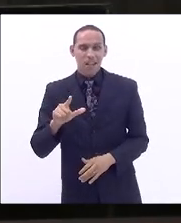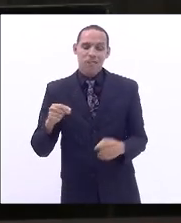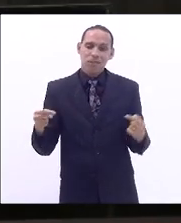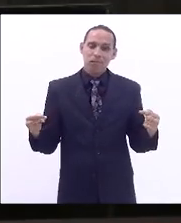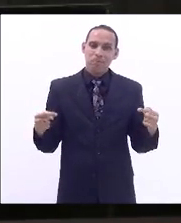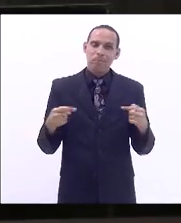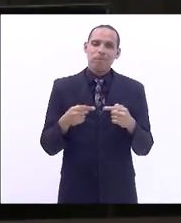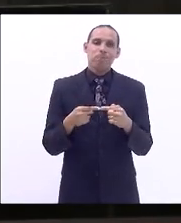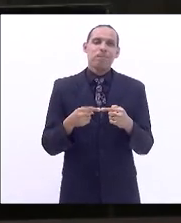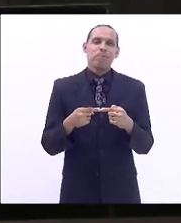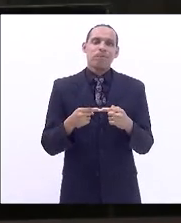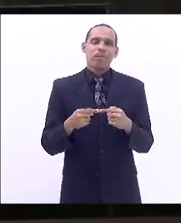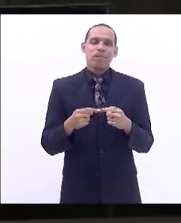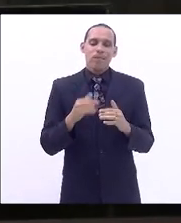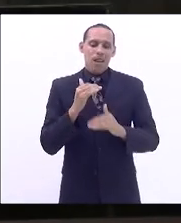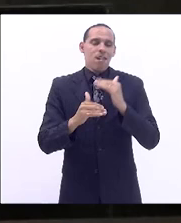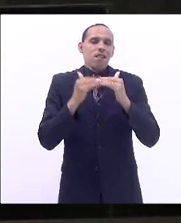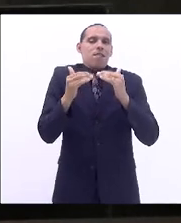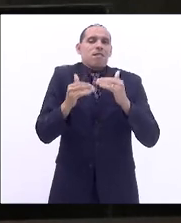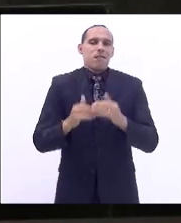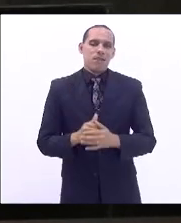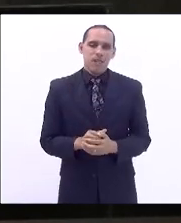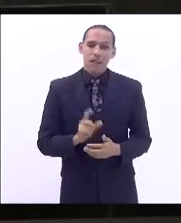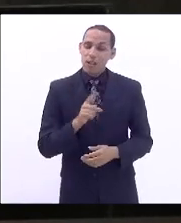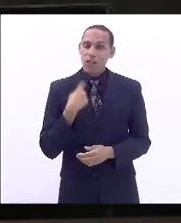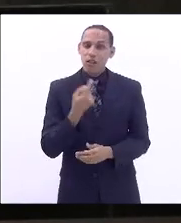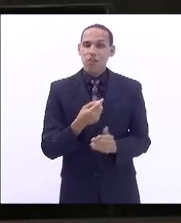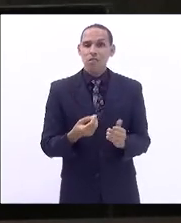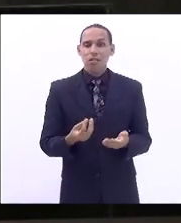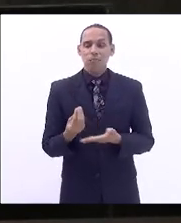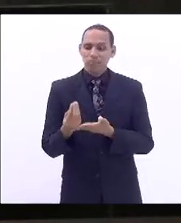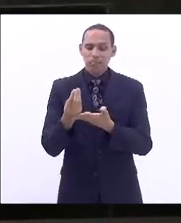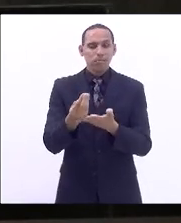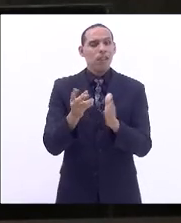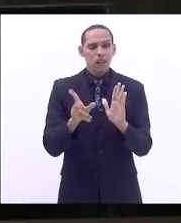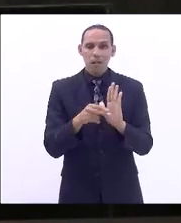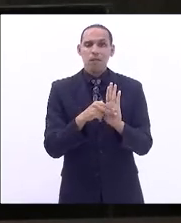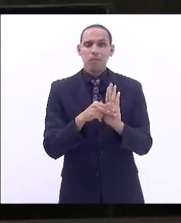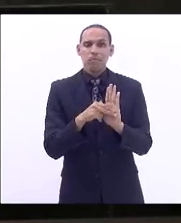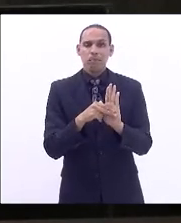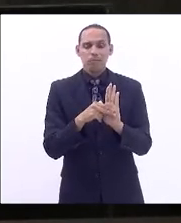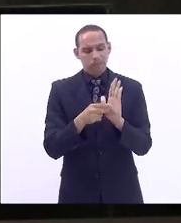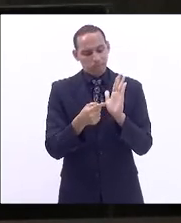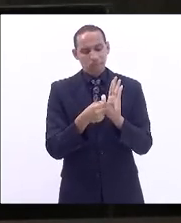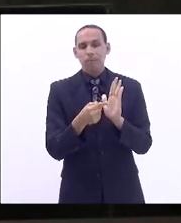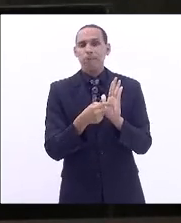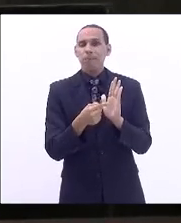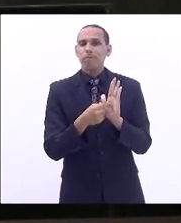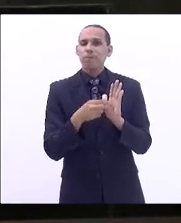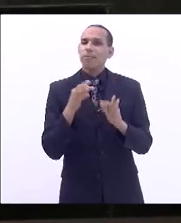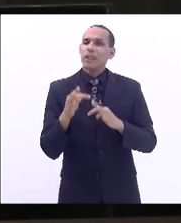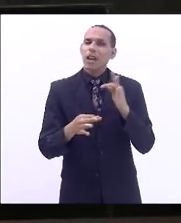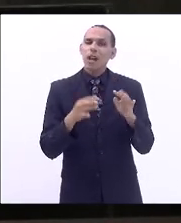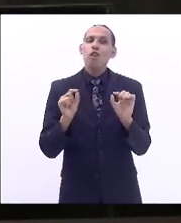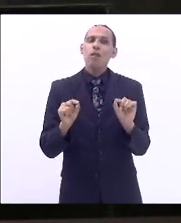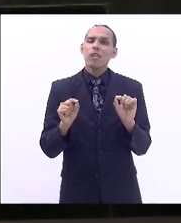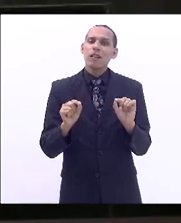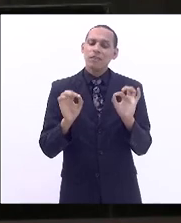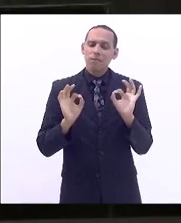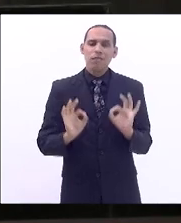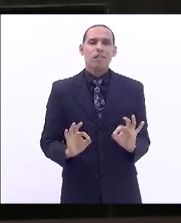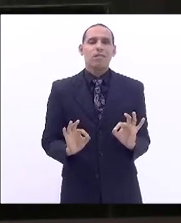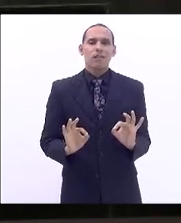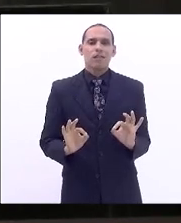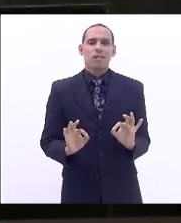sentido avança inclusive e nós oferecemos uma Emenda uma Emenda que trata exatamente